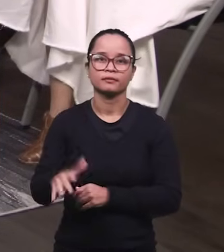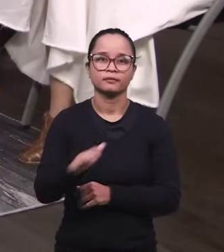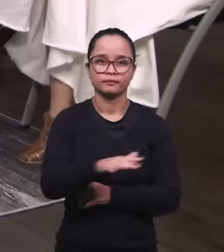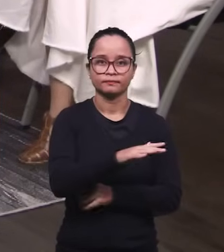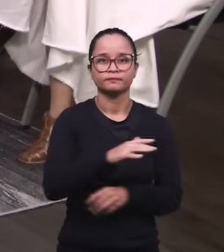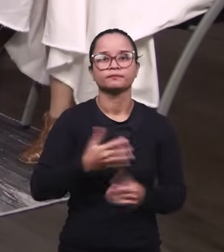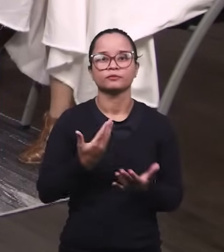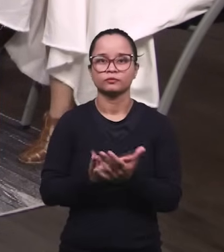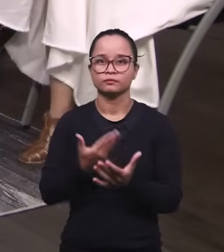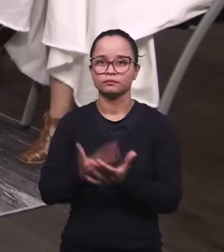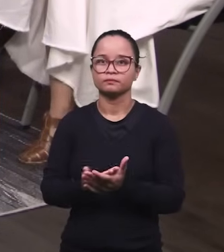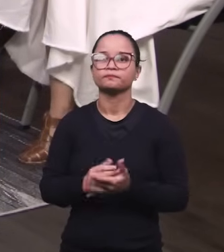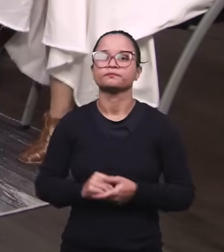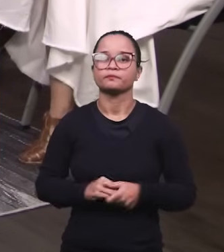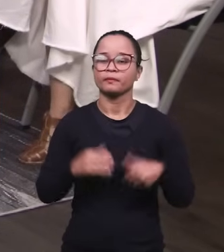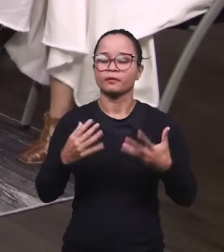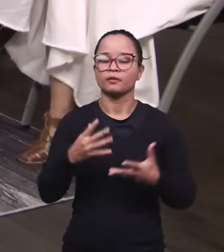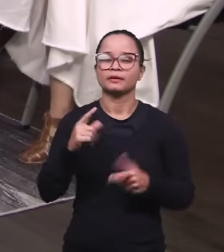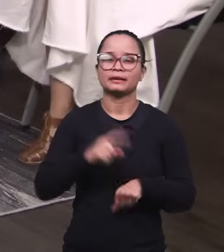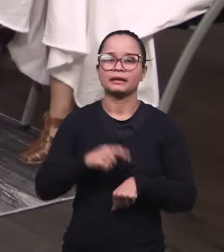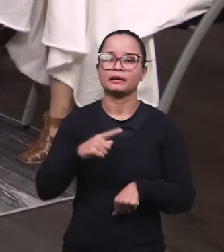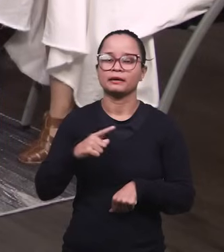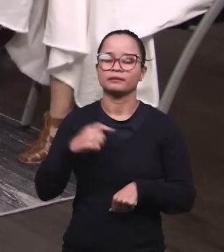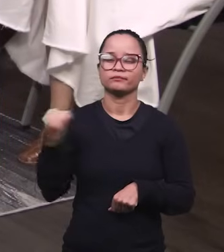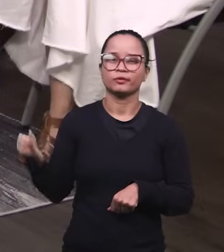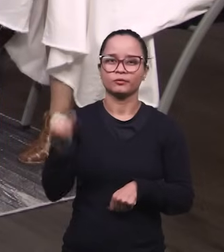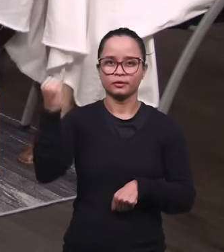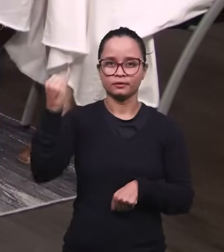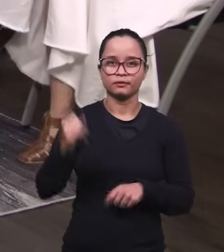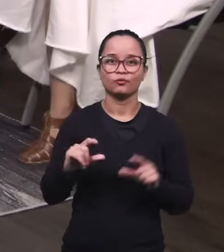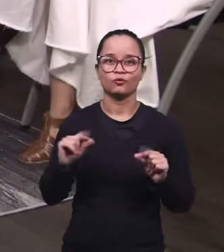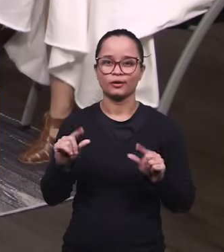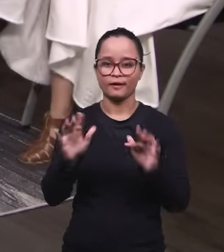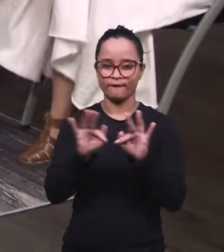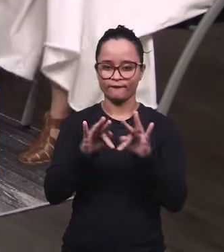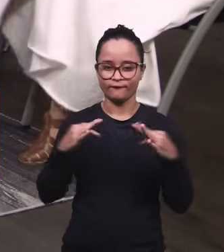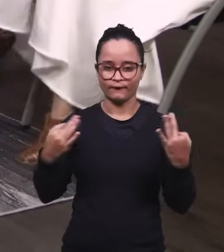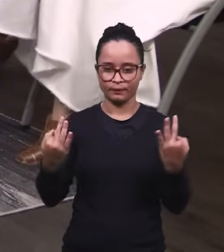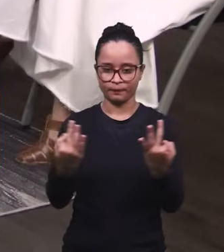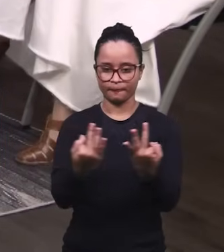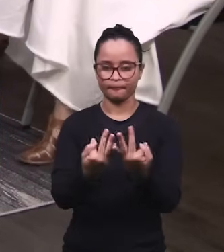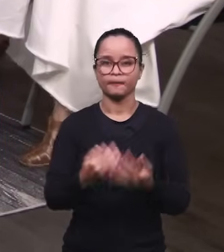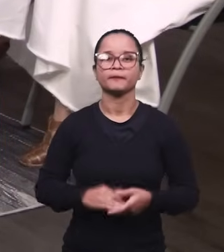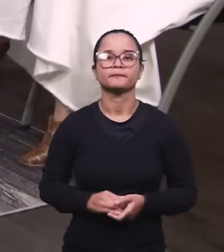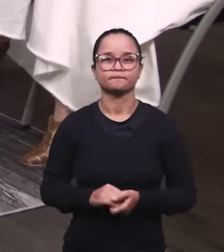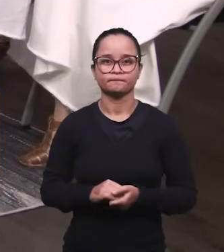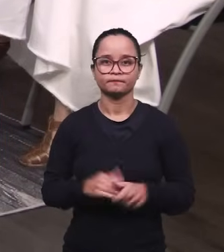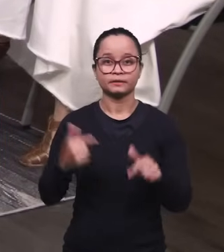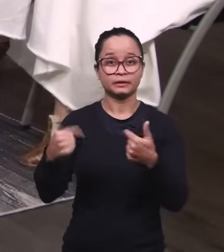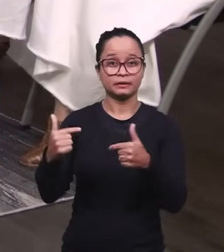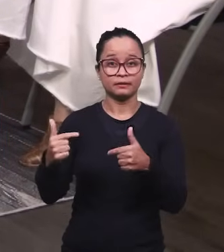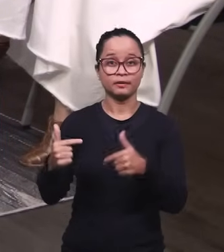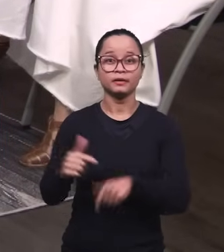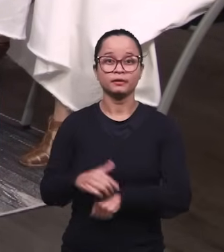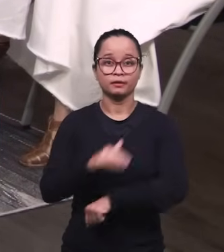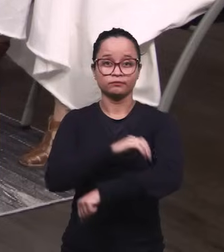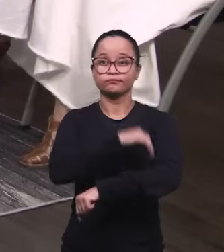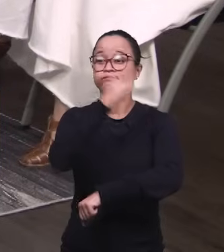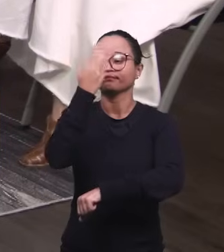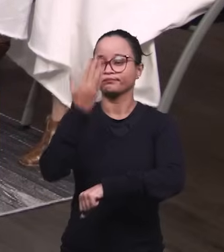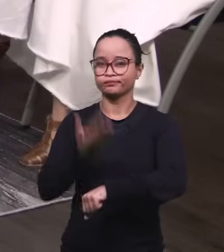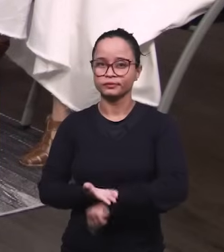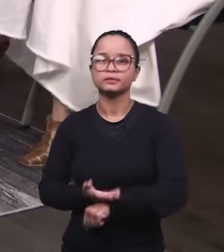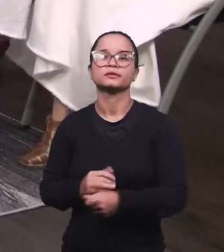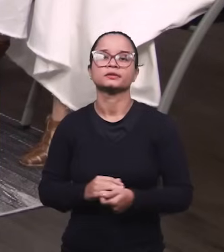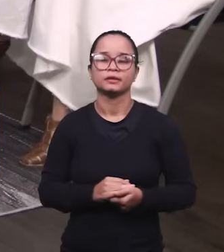a Eveline tocou num ponto muito importante, porque nós temos muitas famílias que trabalham o dia inteiro. Sim,